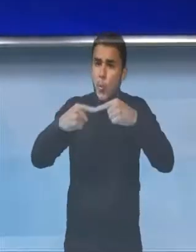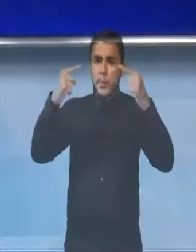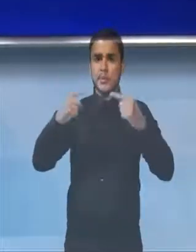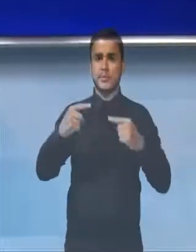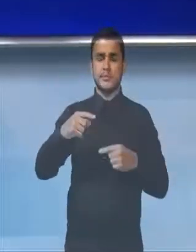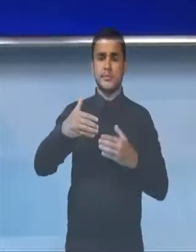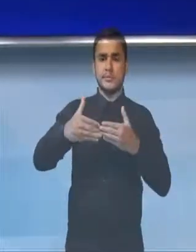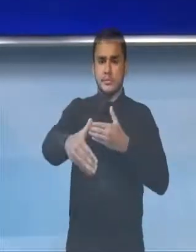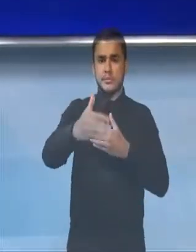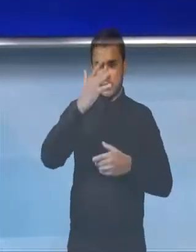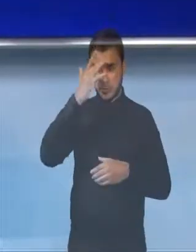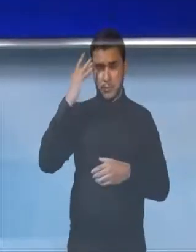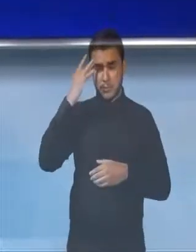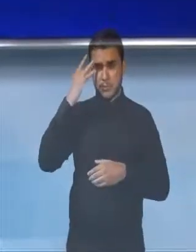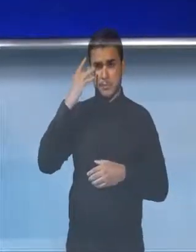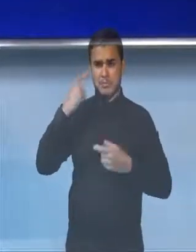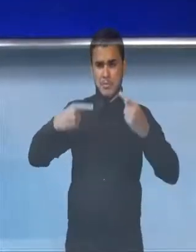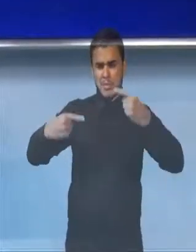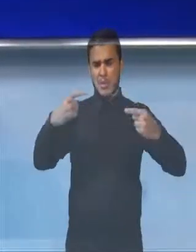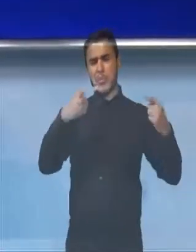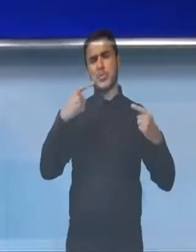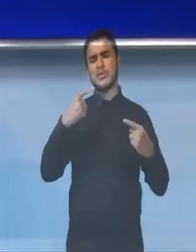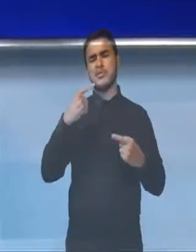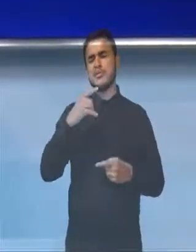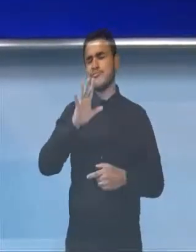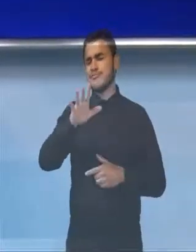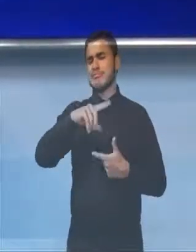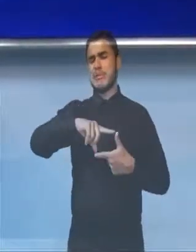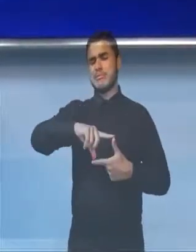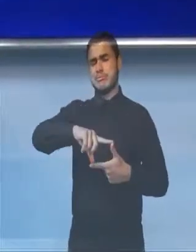que insiste ainda de uma política velha, que